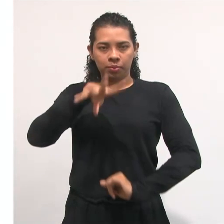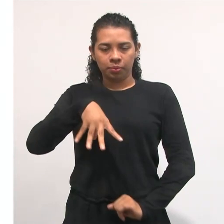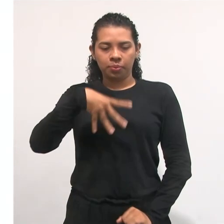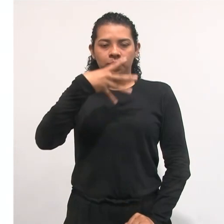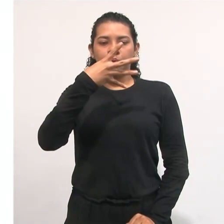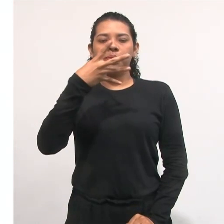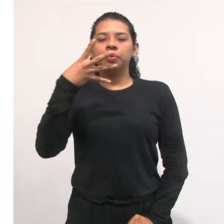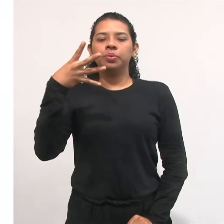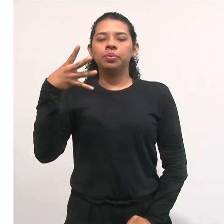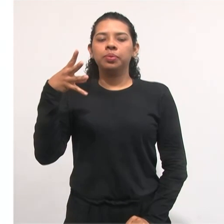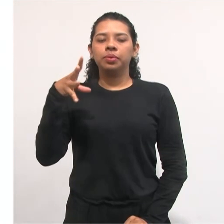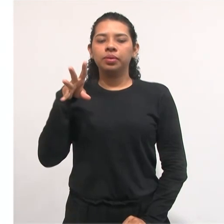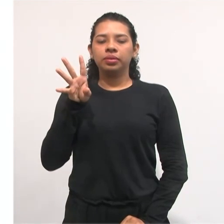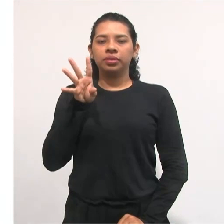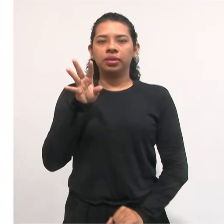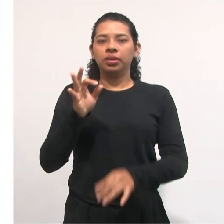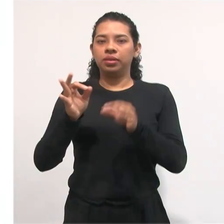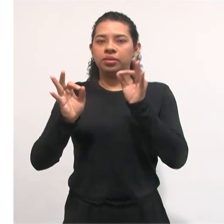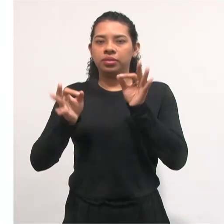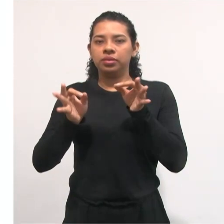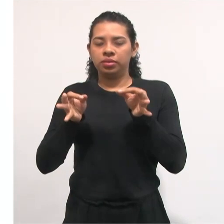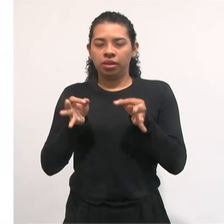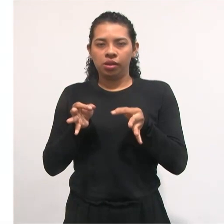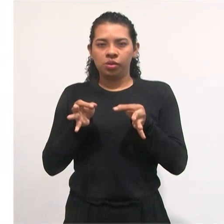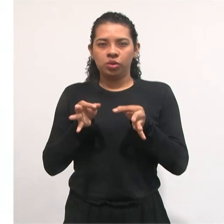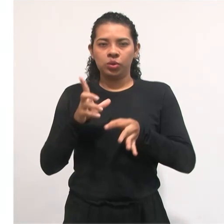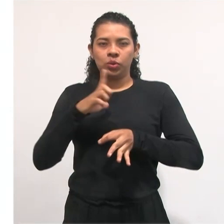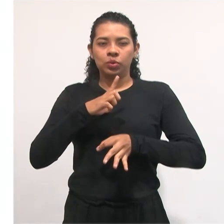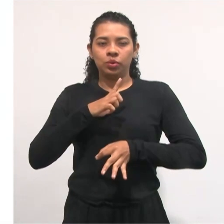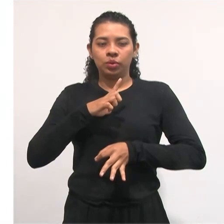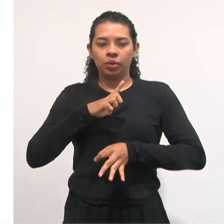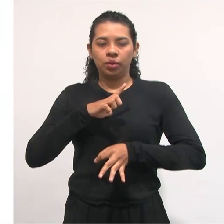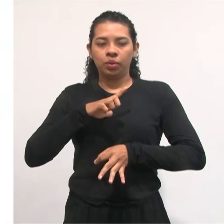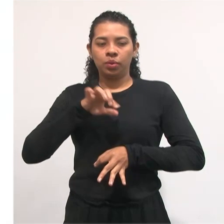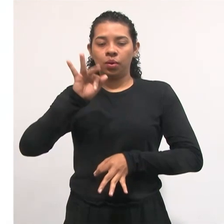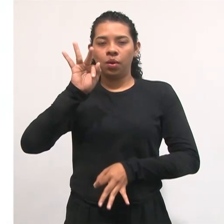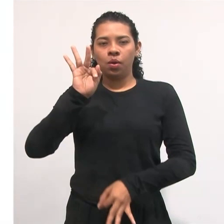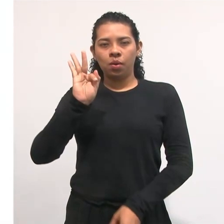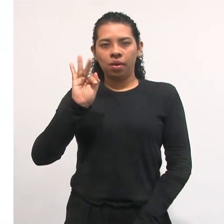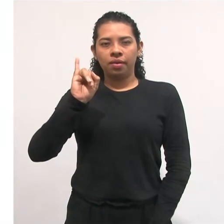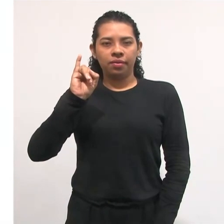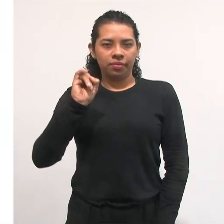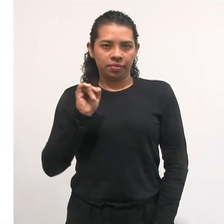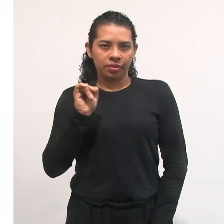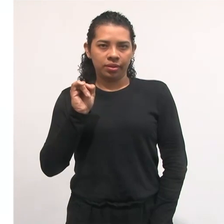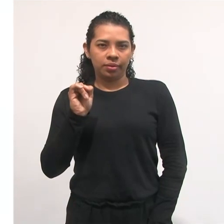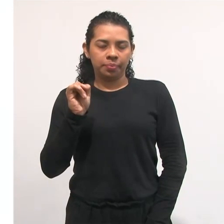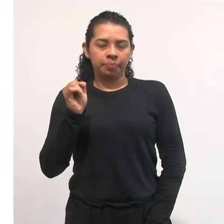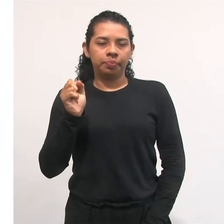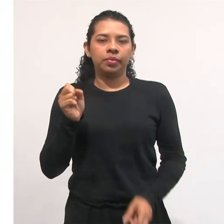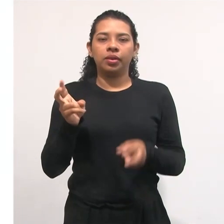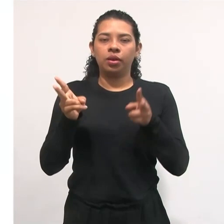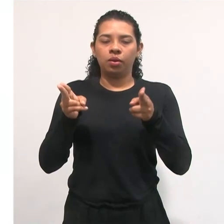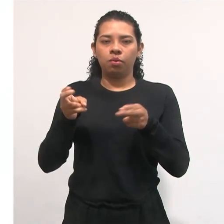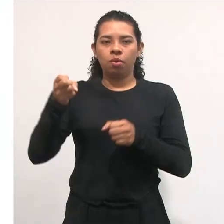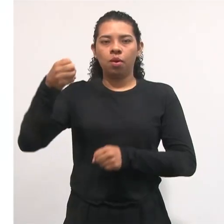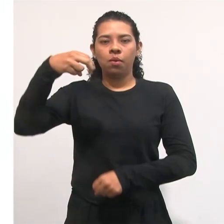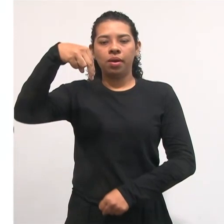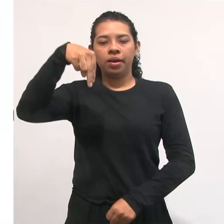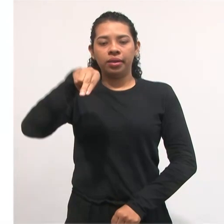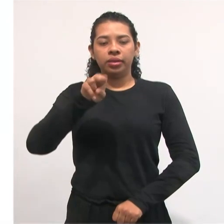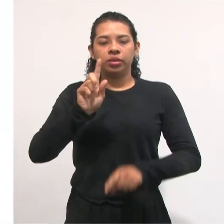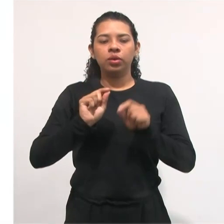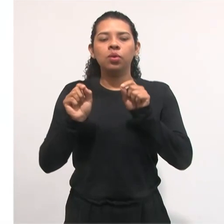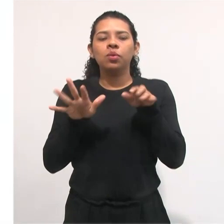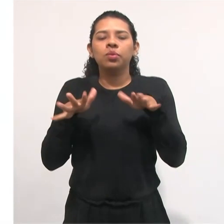símbolo sigma somatório de FI, ele é representado por N, quantidade de valores. Frequência relativa,